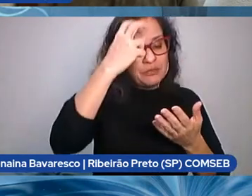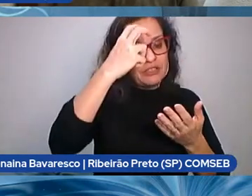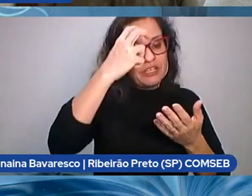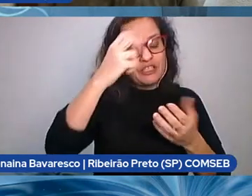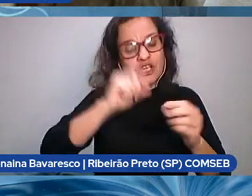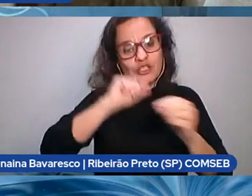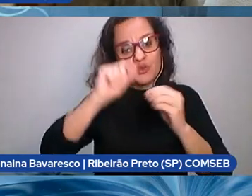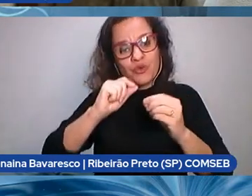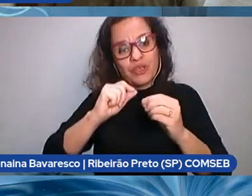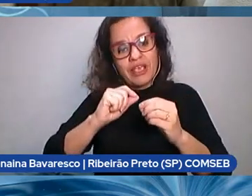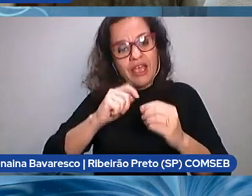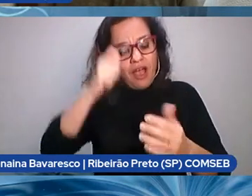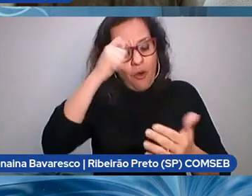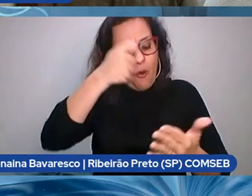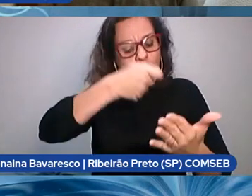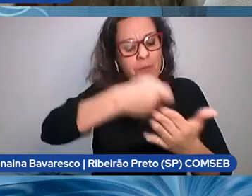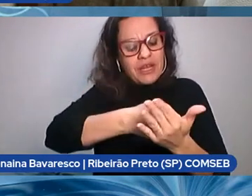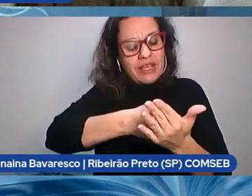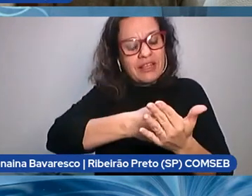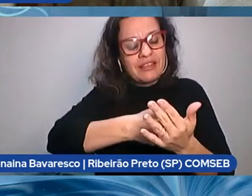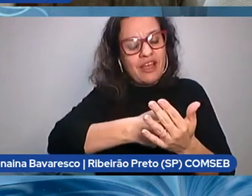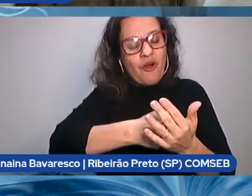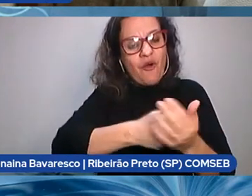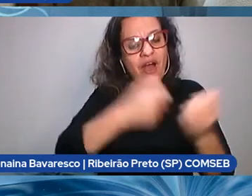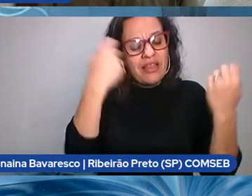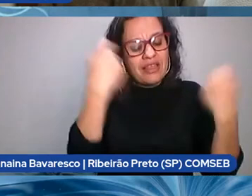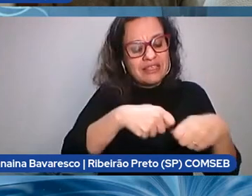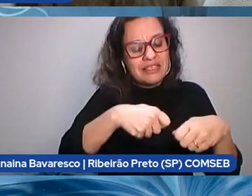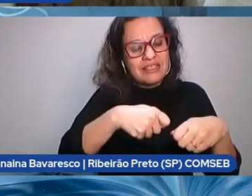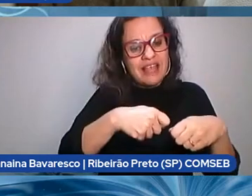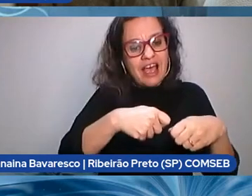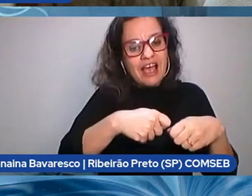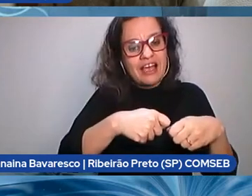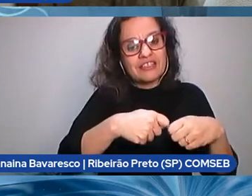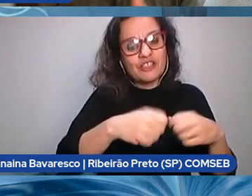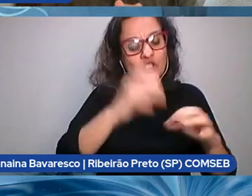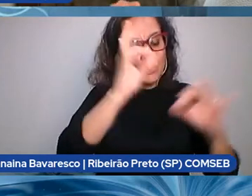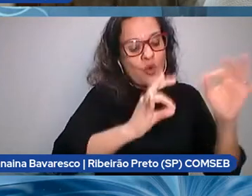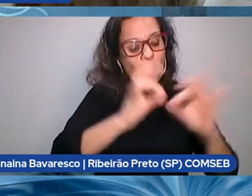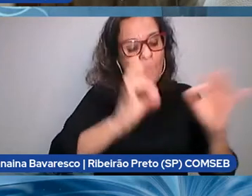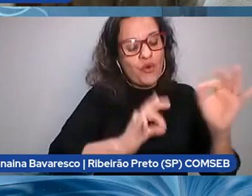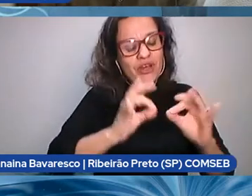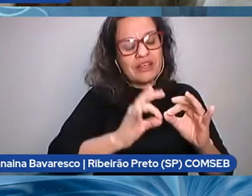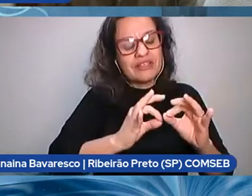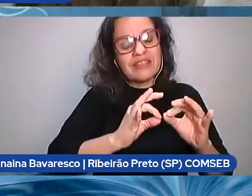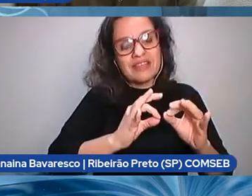obrigatoriamente, a necessidade de adquirir certos atributos, certas características que o permitem